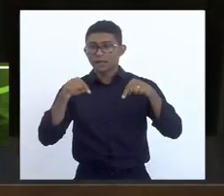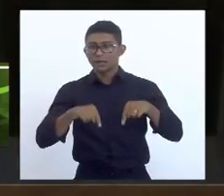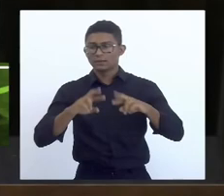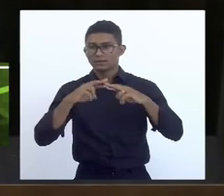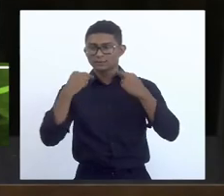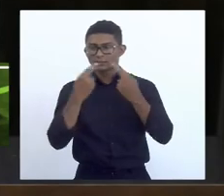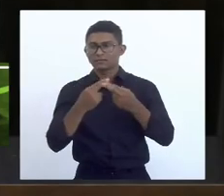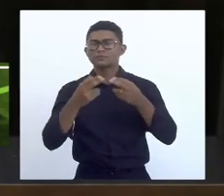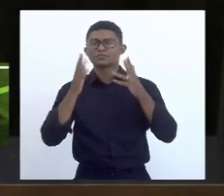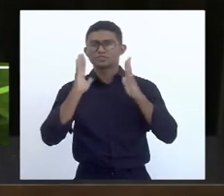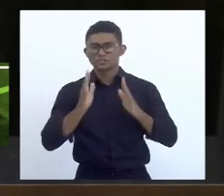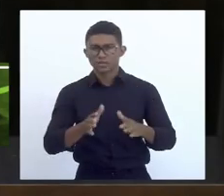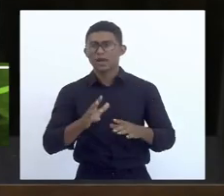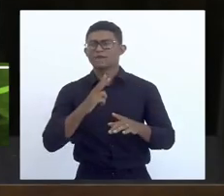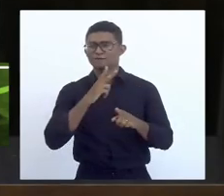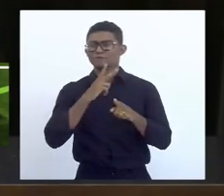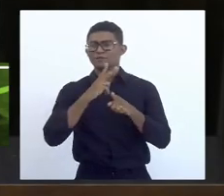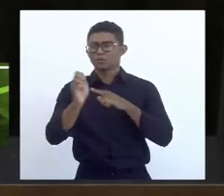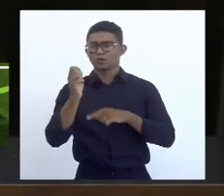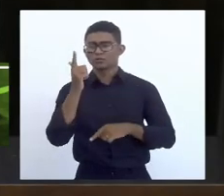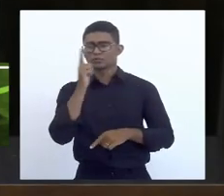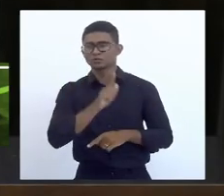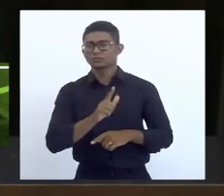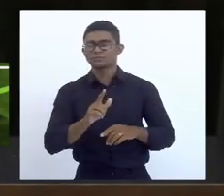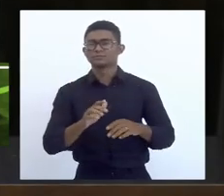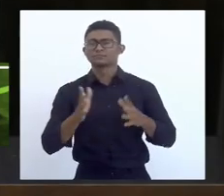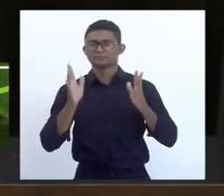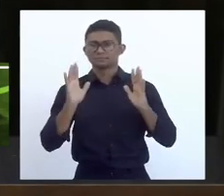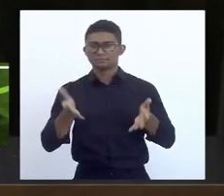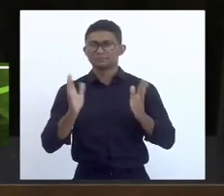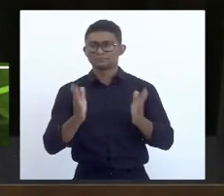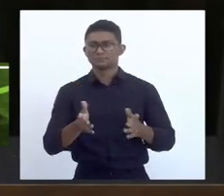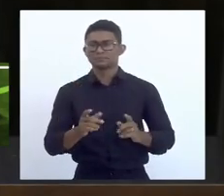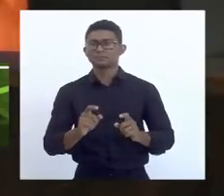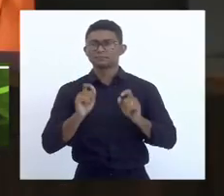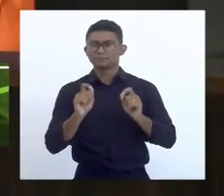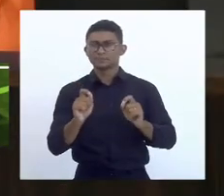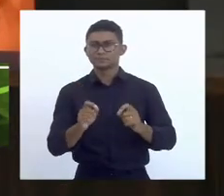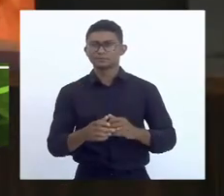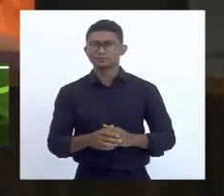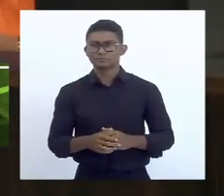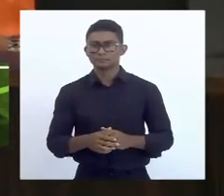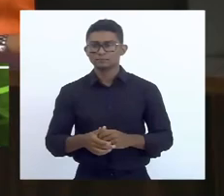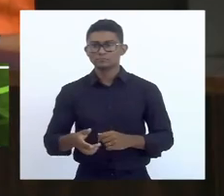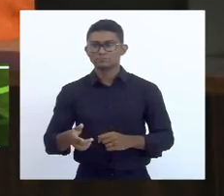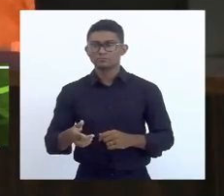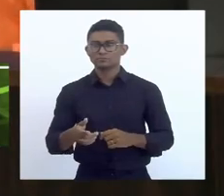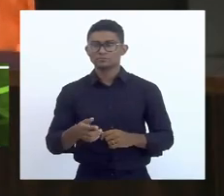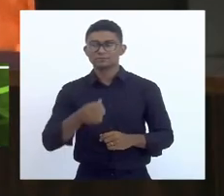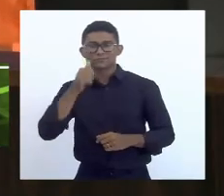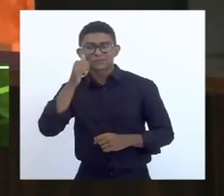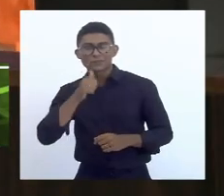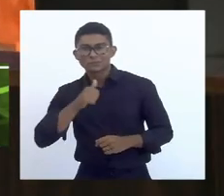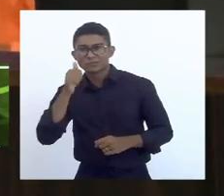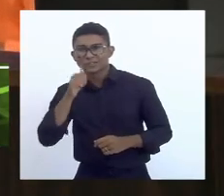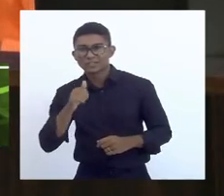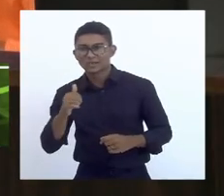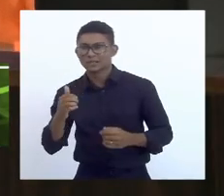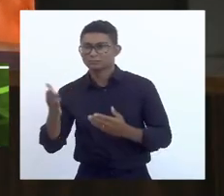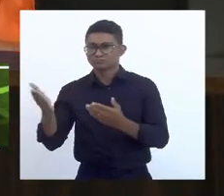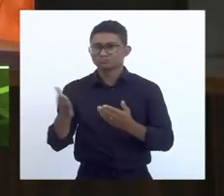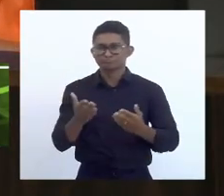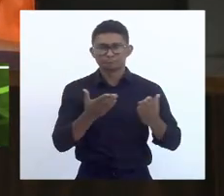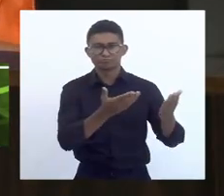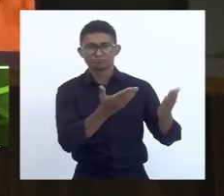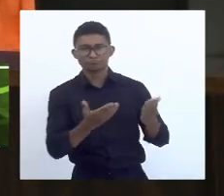que já é vitoriosa em si, né, a gente poder trazer mulheres que estão contando as suas histórias, mas